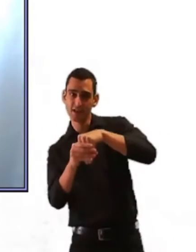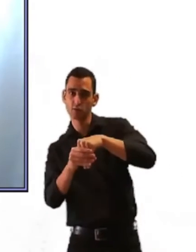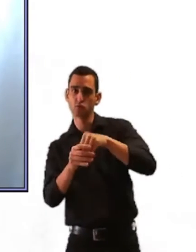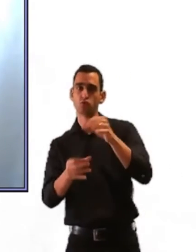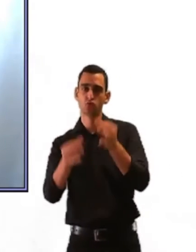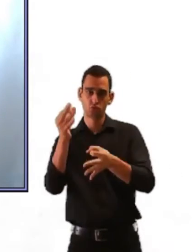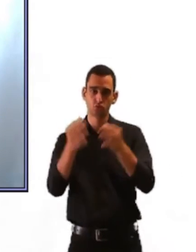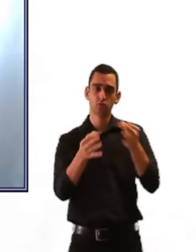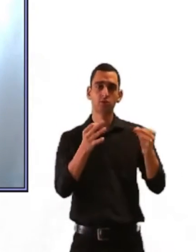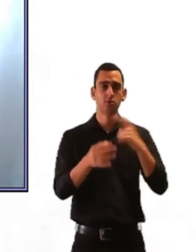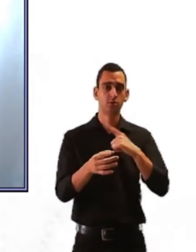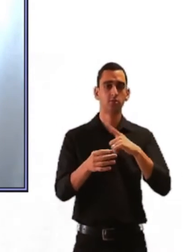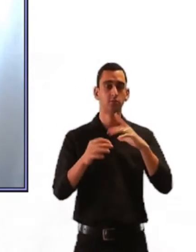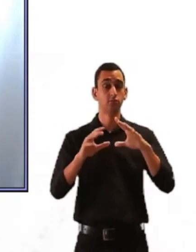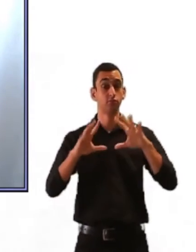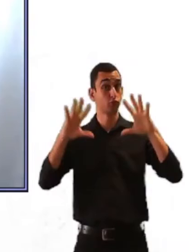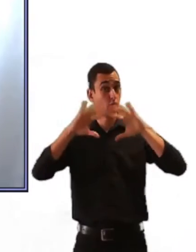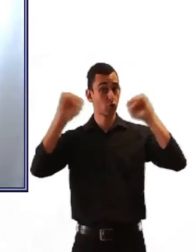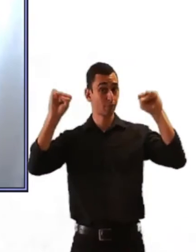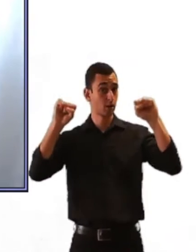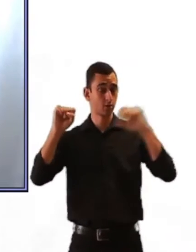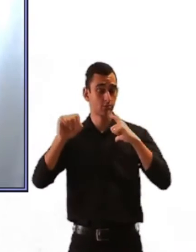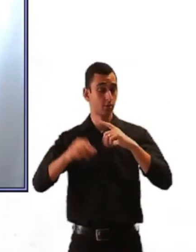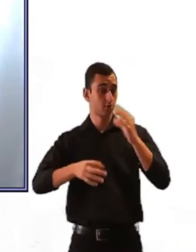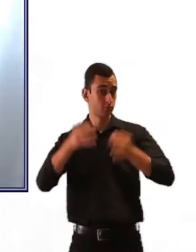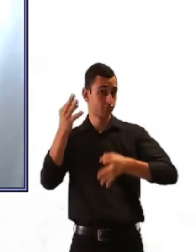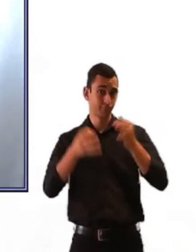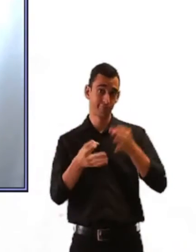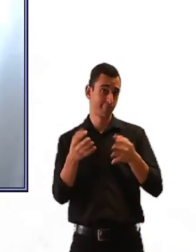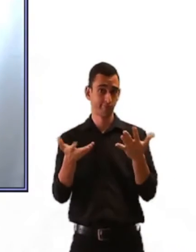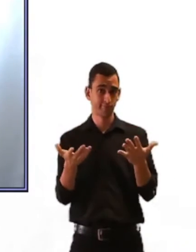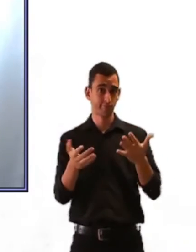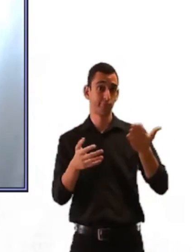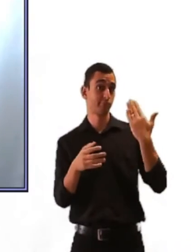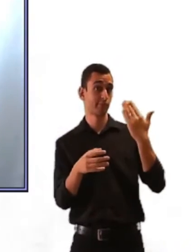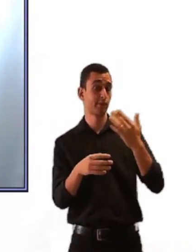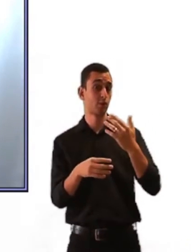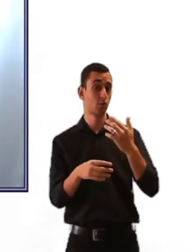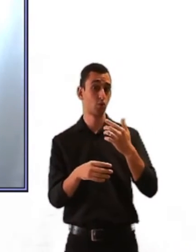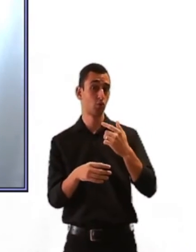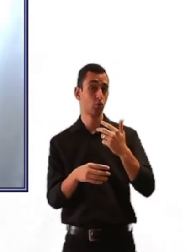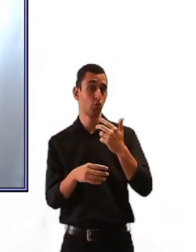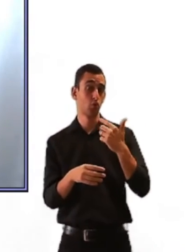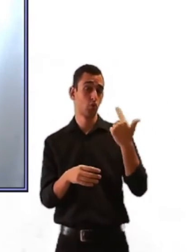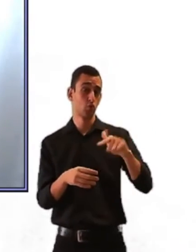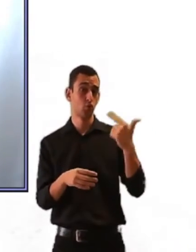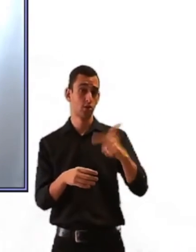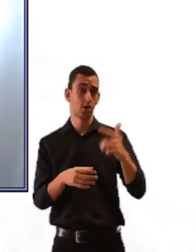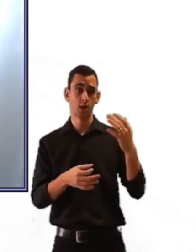Superior Tribunal de Justiça, quando até então não se discutia isso. Né? Não se discutia todo